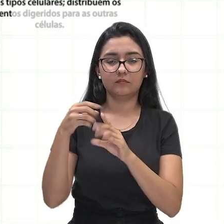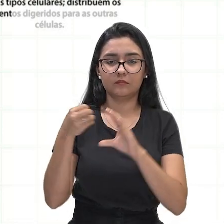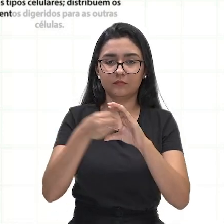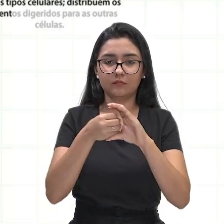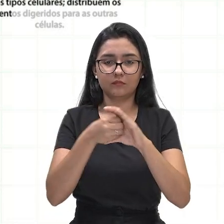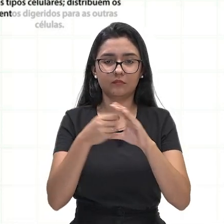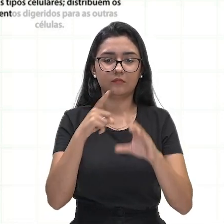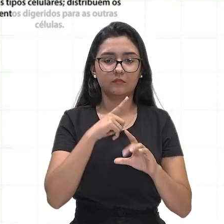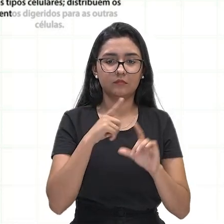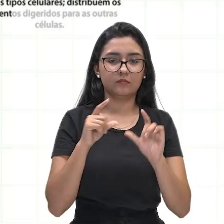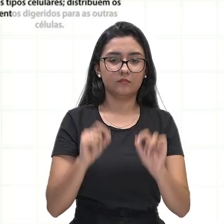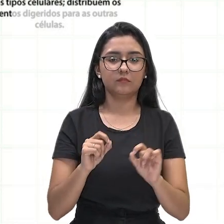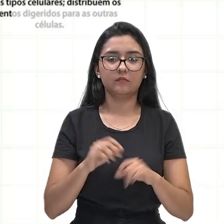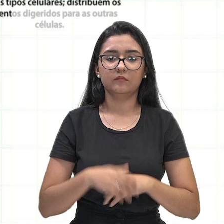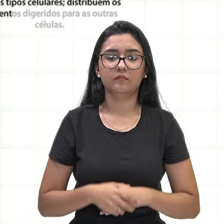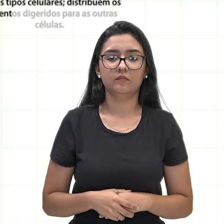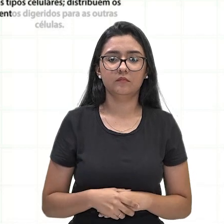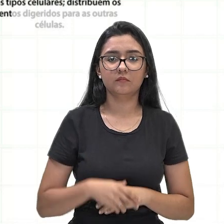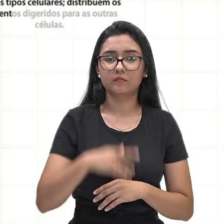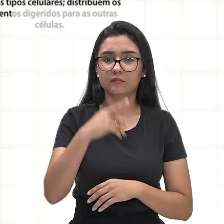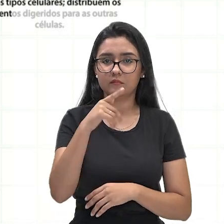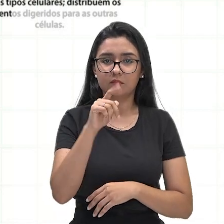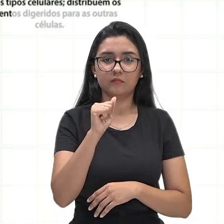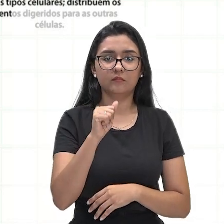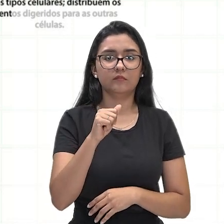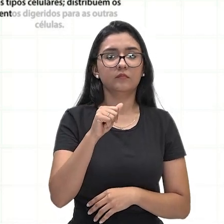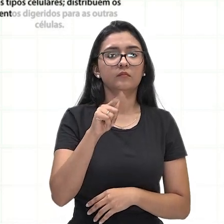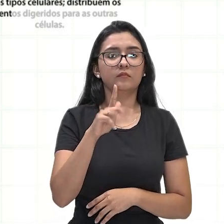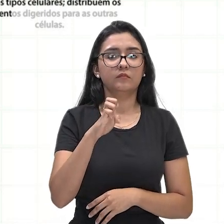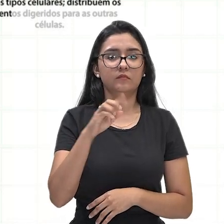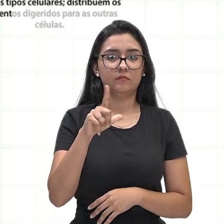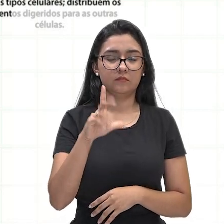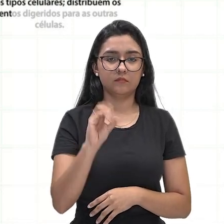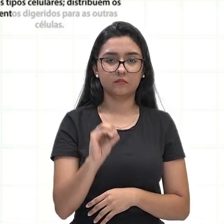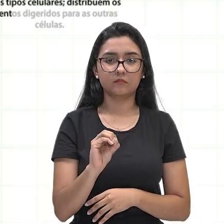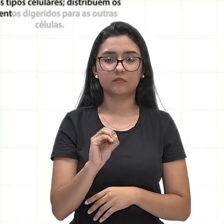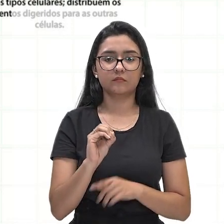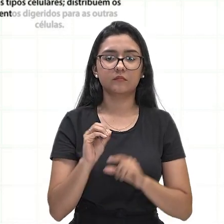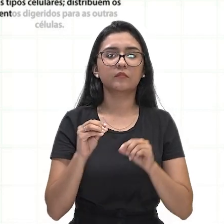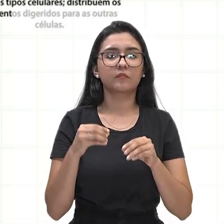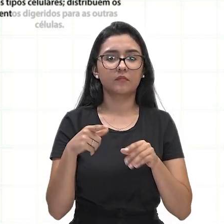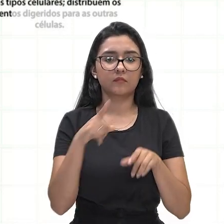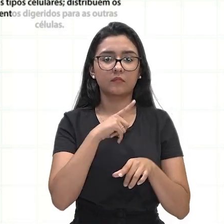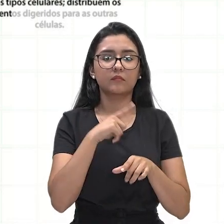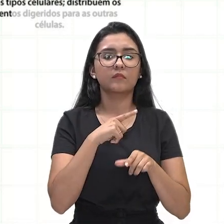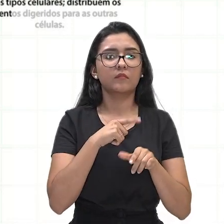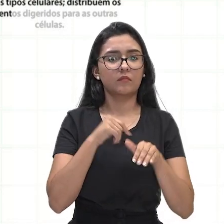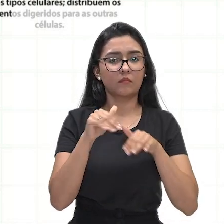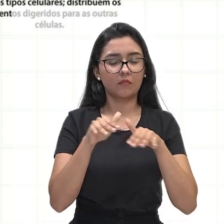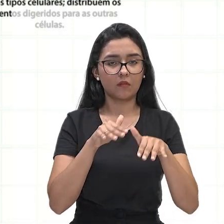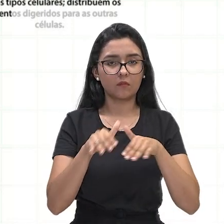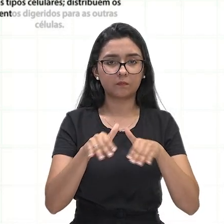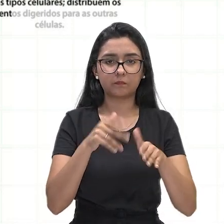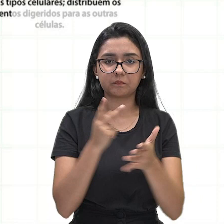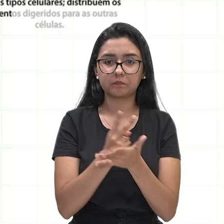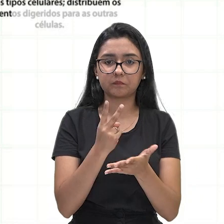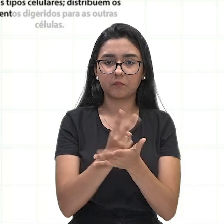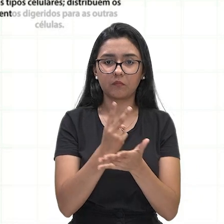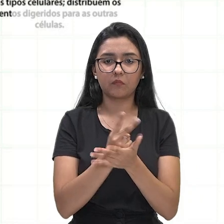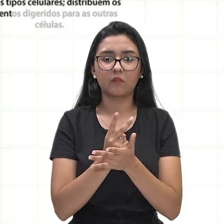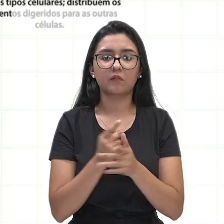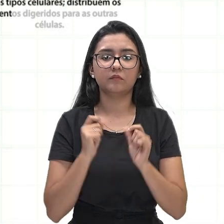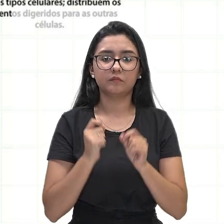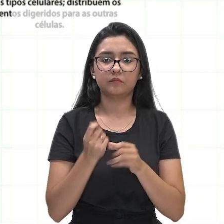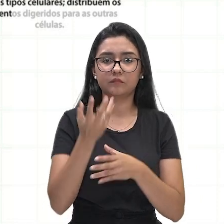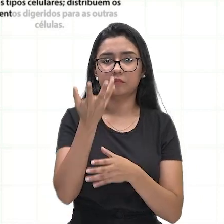de célula tem uma espécie de flagelo, tá? E esse flagelo ele vai se movimentar sempre para que